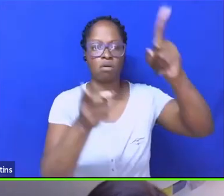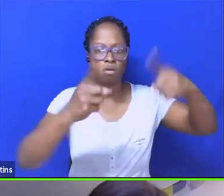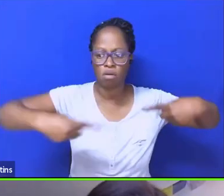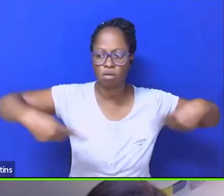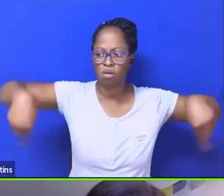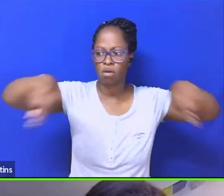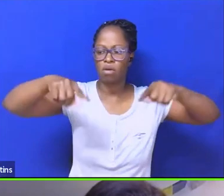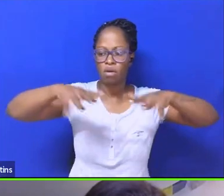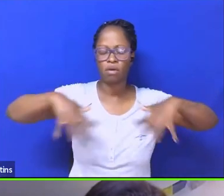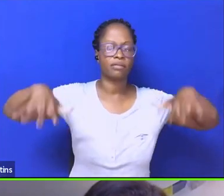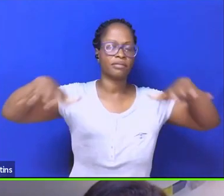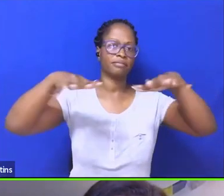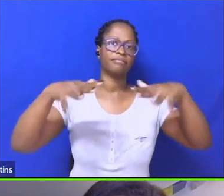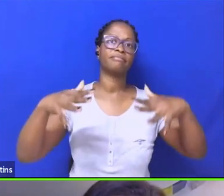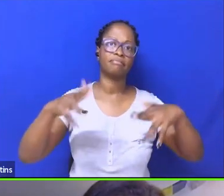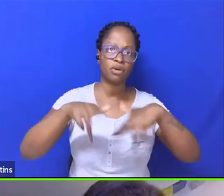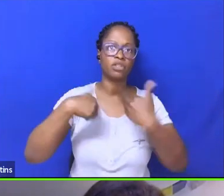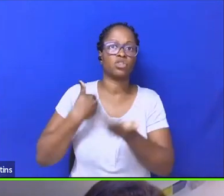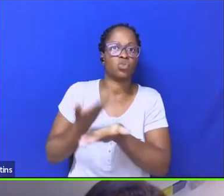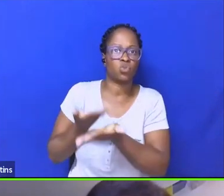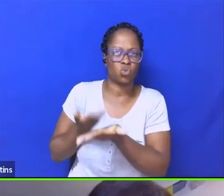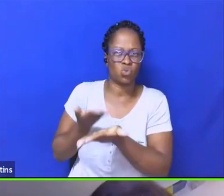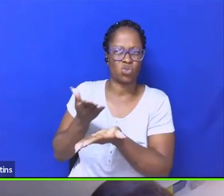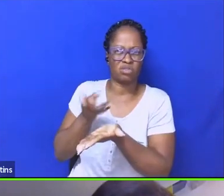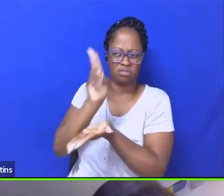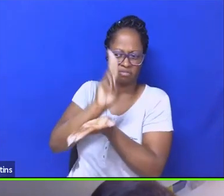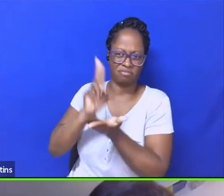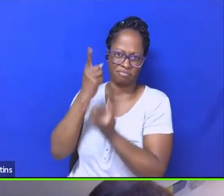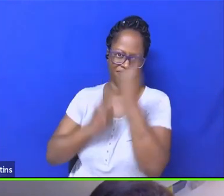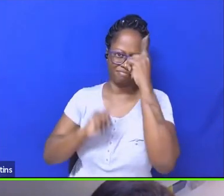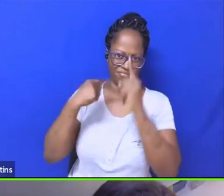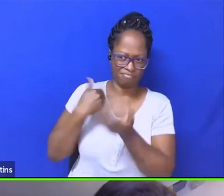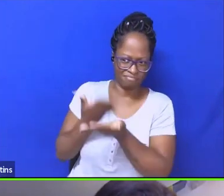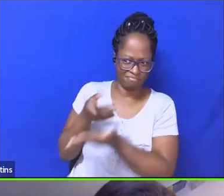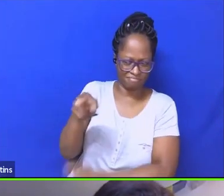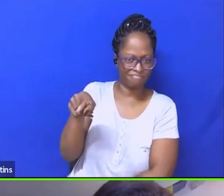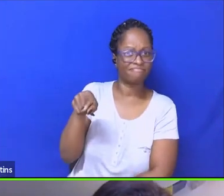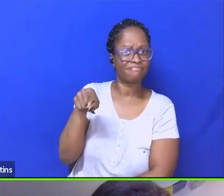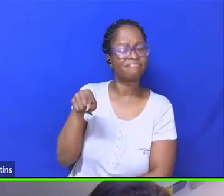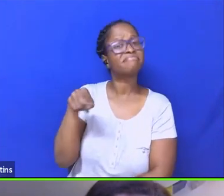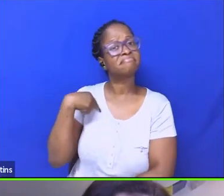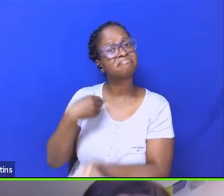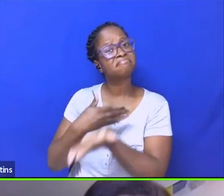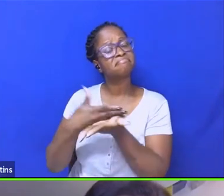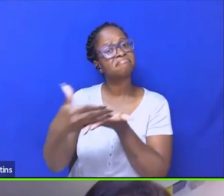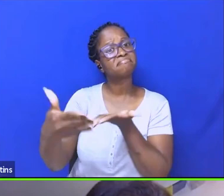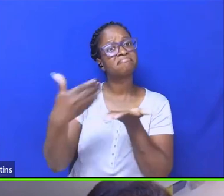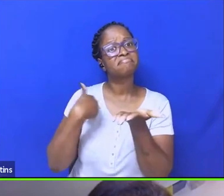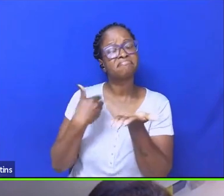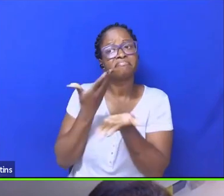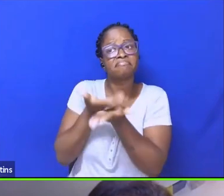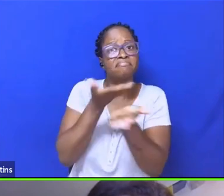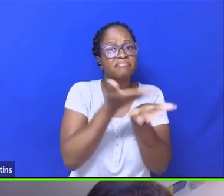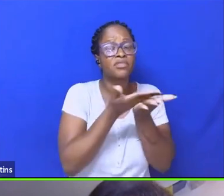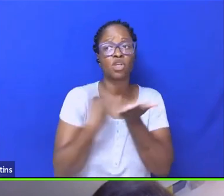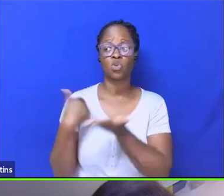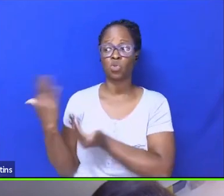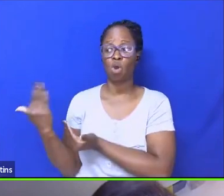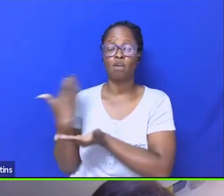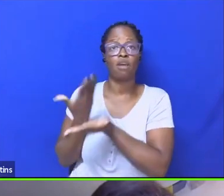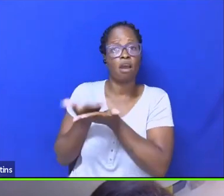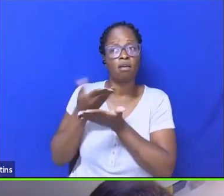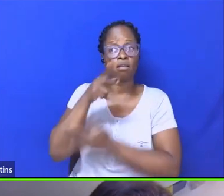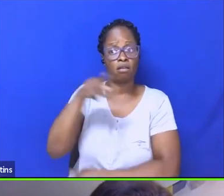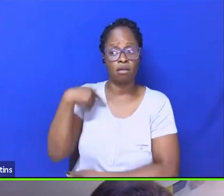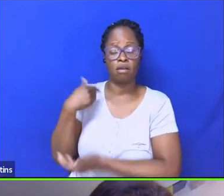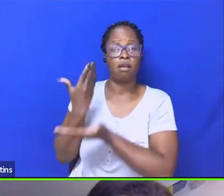chile e me puse a dar classe bastante jovem mas mas quando tinha quase 40 anos